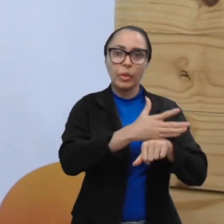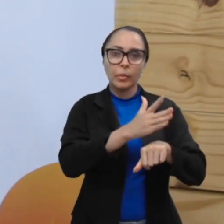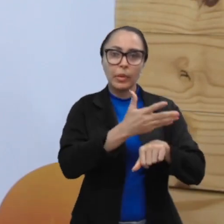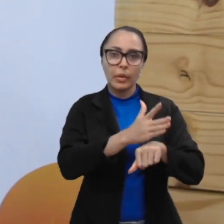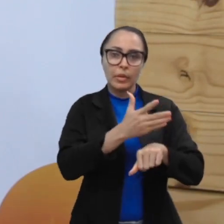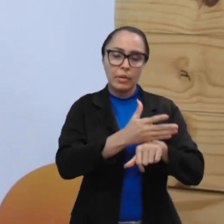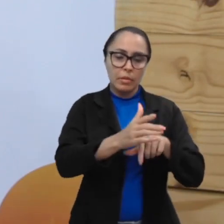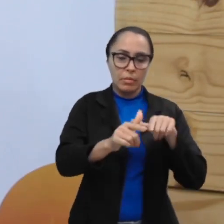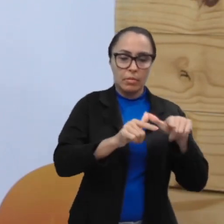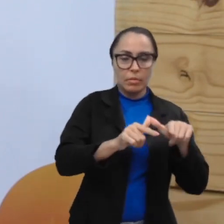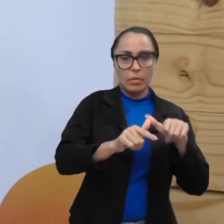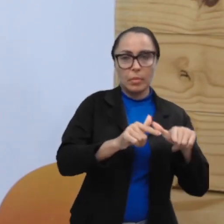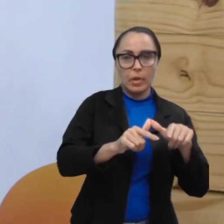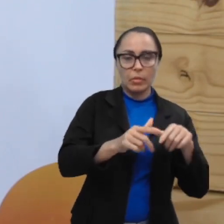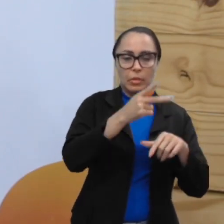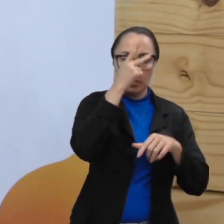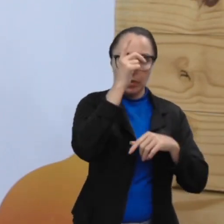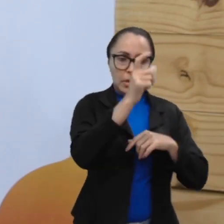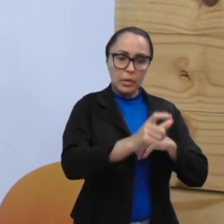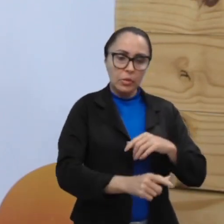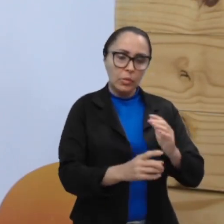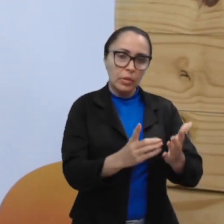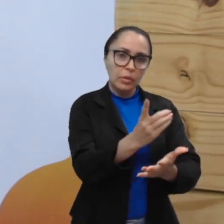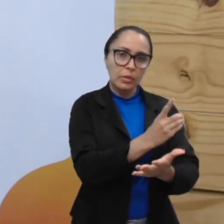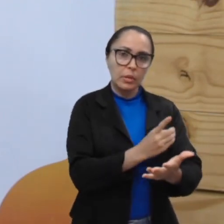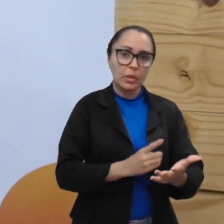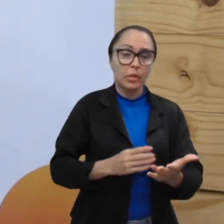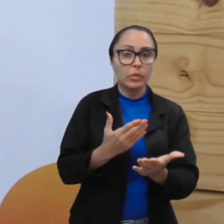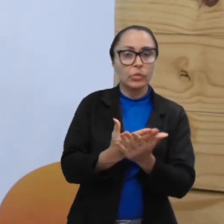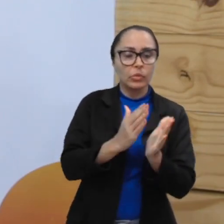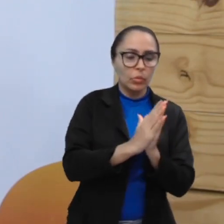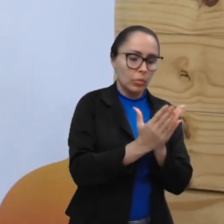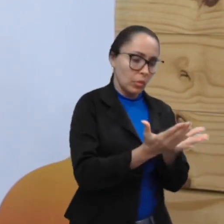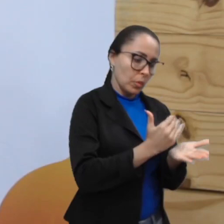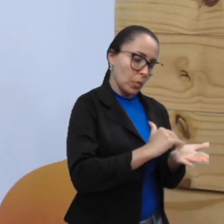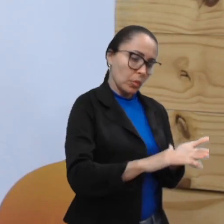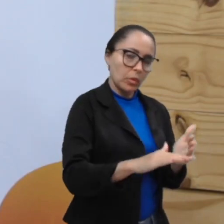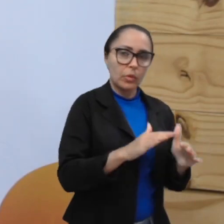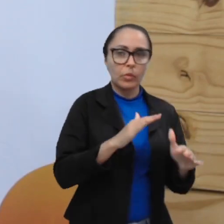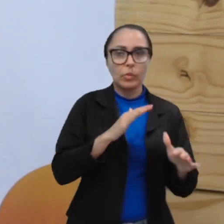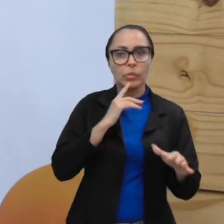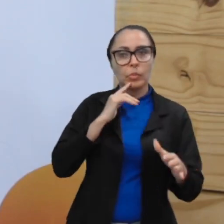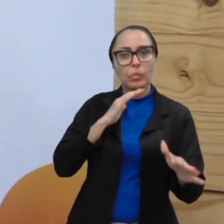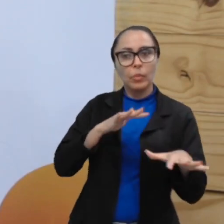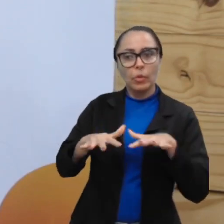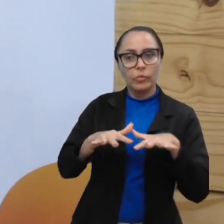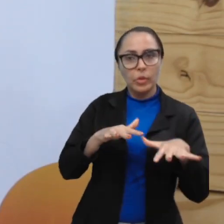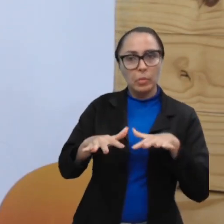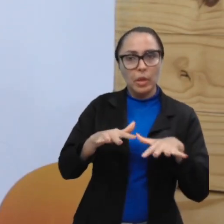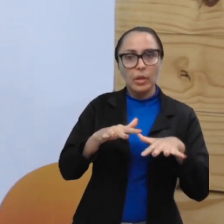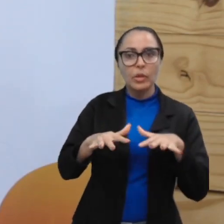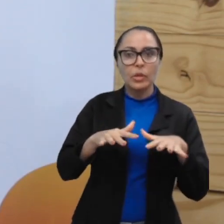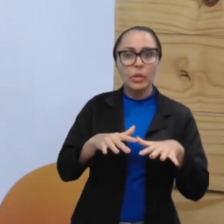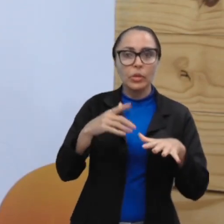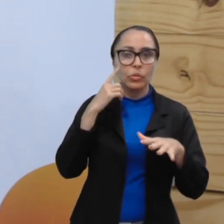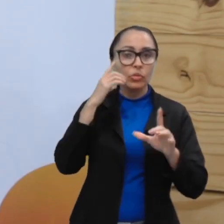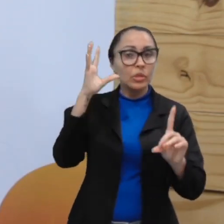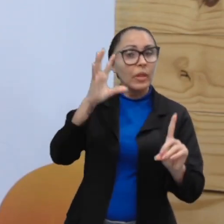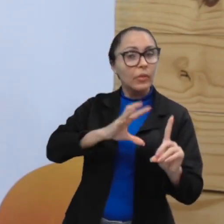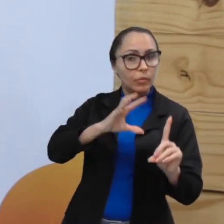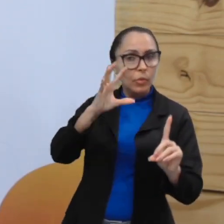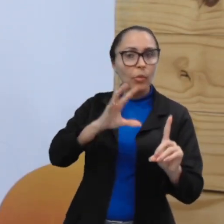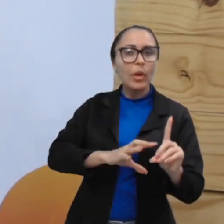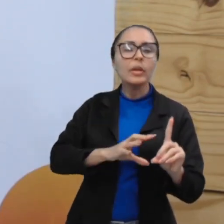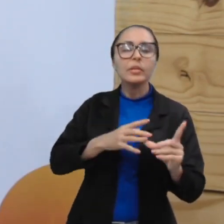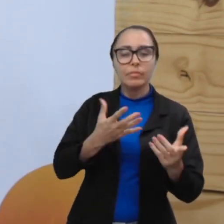trabalho do design gráfico. A gente estudou no e-book, né, que os movimentos de vanguarda, eles influenciaram